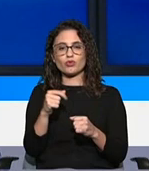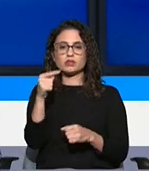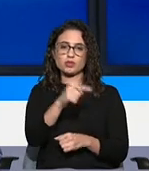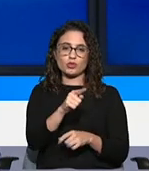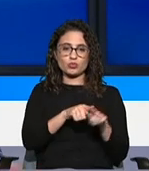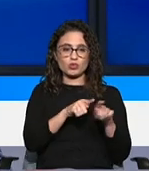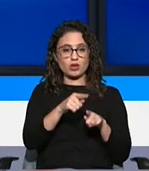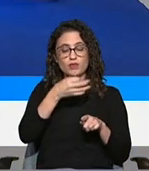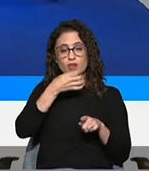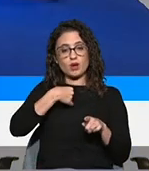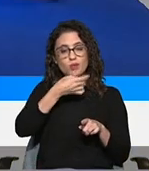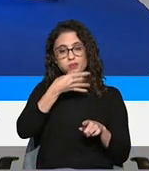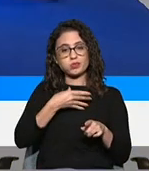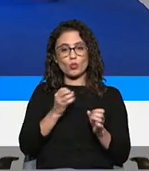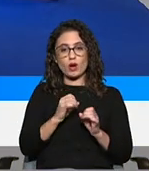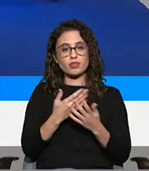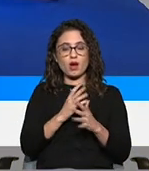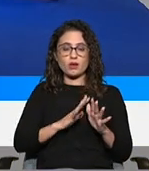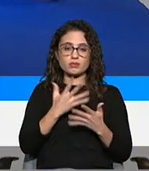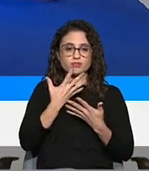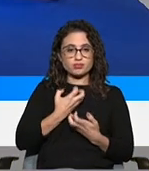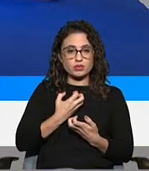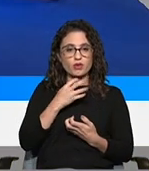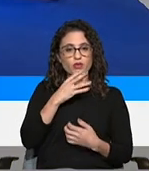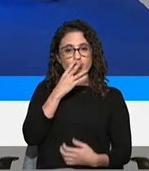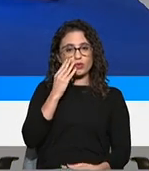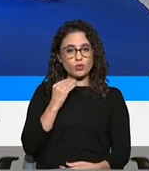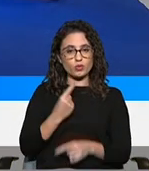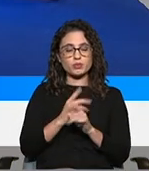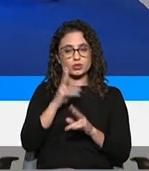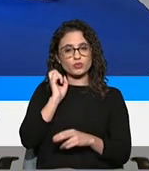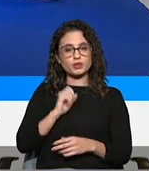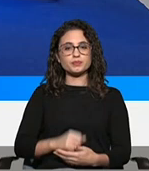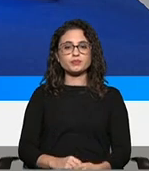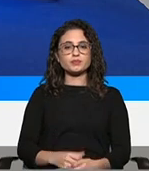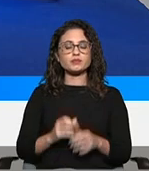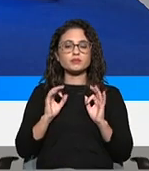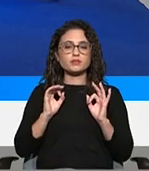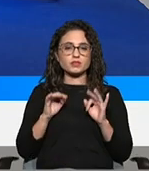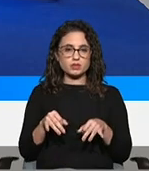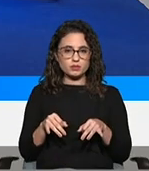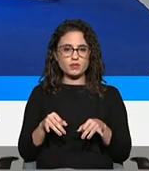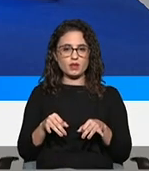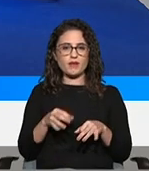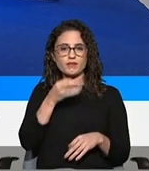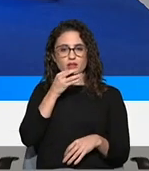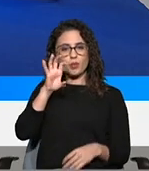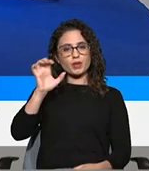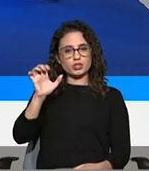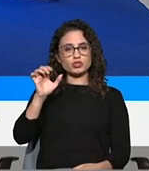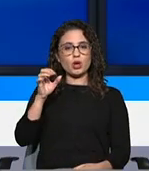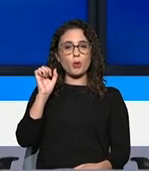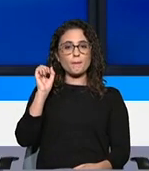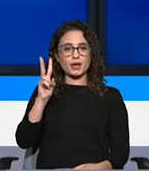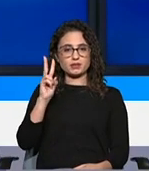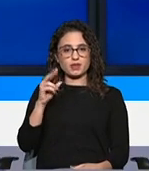falar não me deixa falar fique embaraçado Tenha paciência vai ter que ouvir e para terminar tá a falar do país ora foi o PSD que